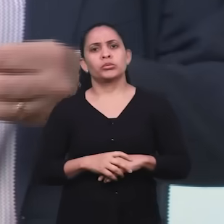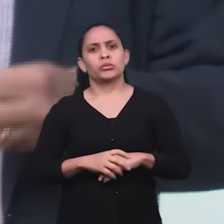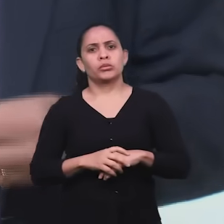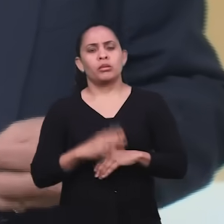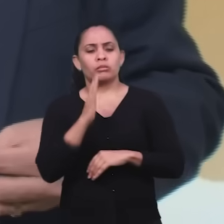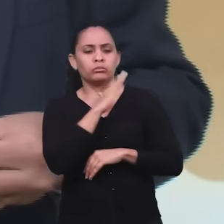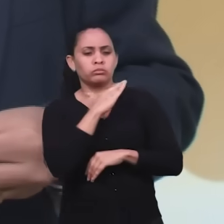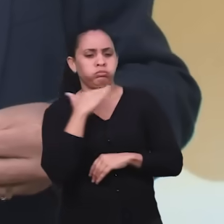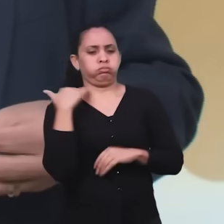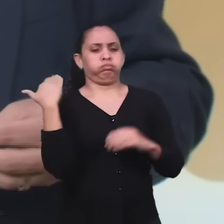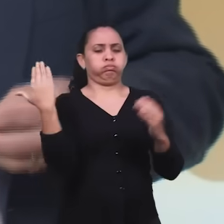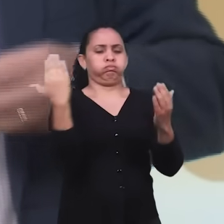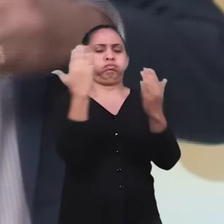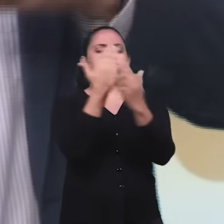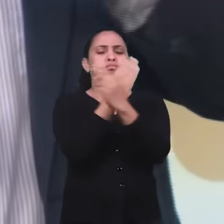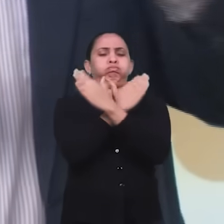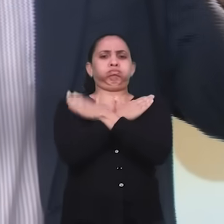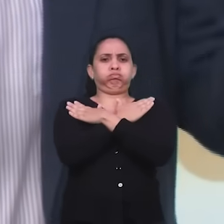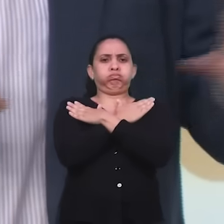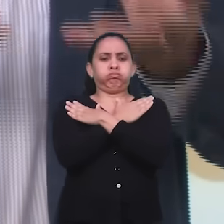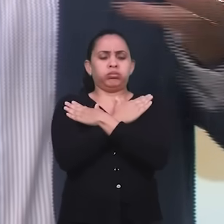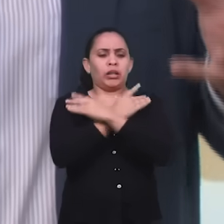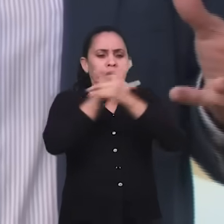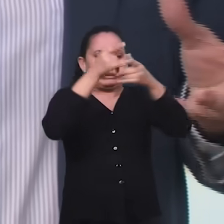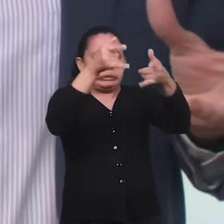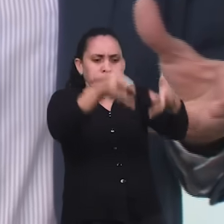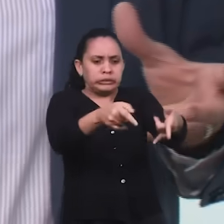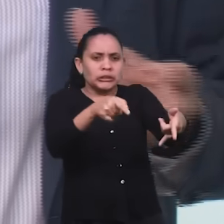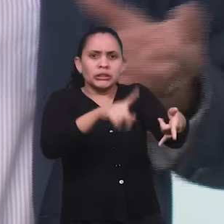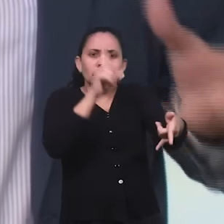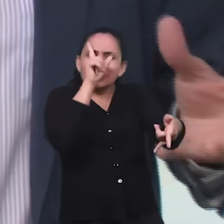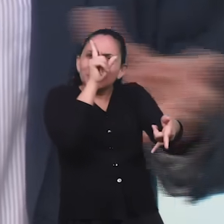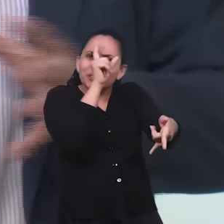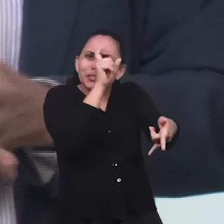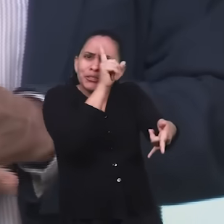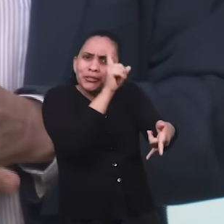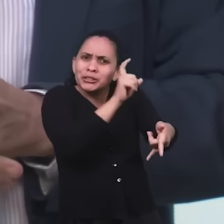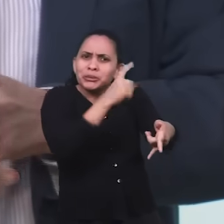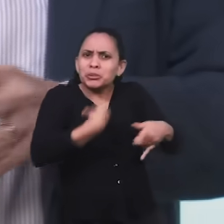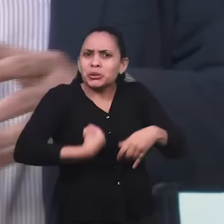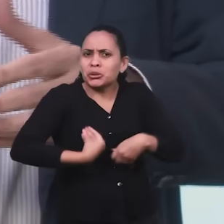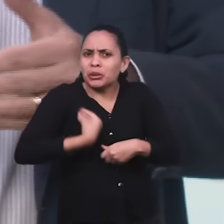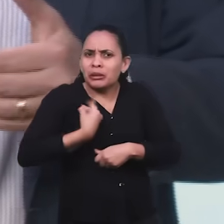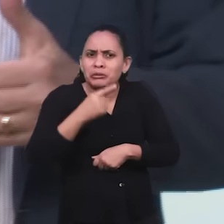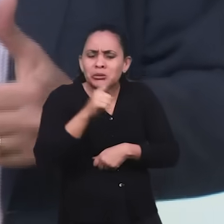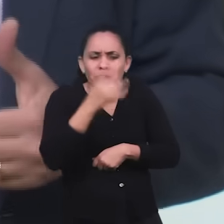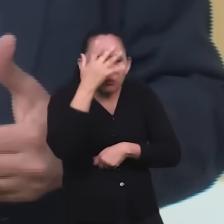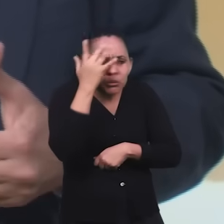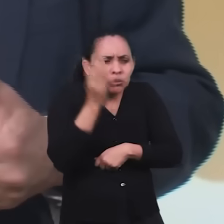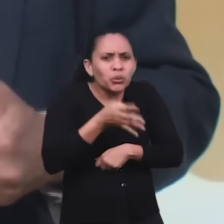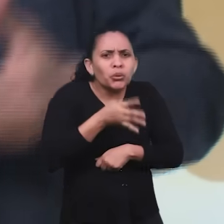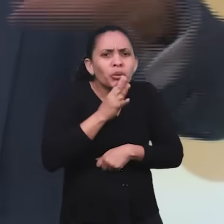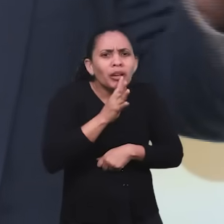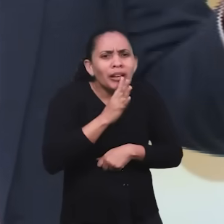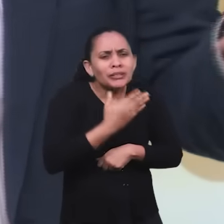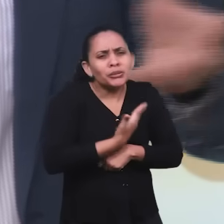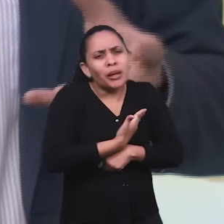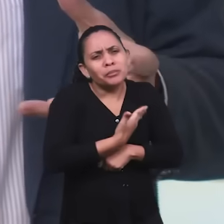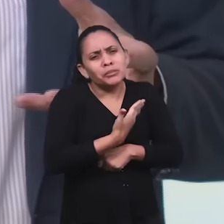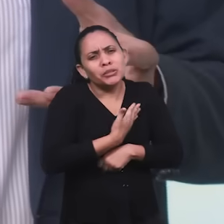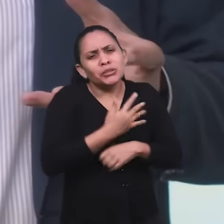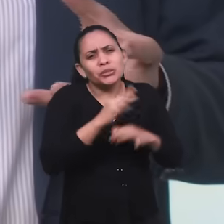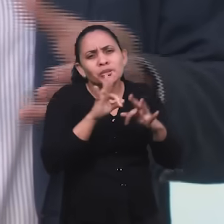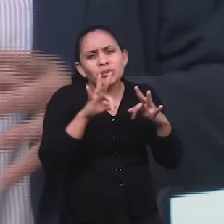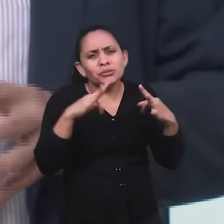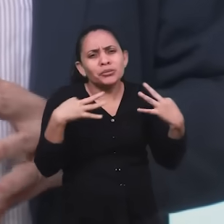um sepultamento, a um momento dificílimo que alguém esteja passando, uma pessoa conhecida, amiga,